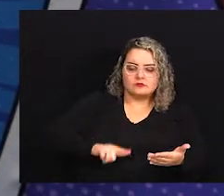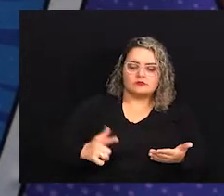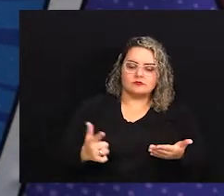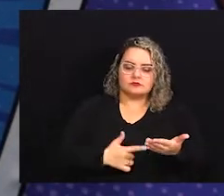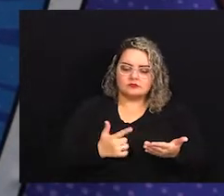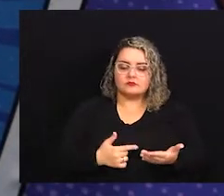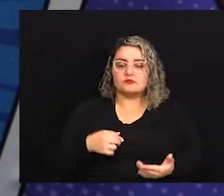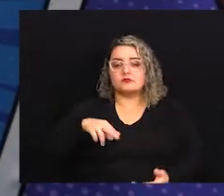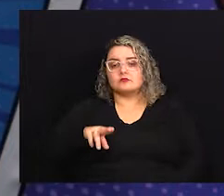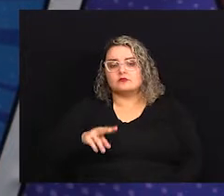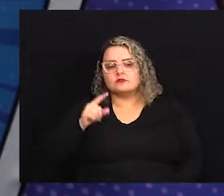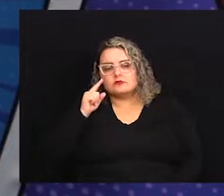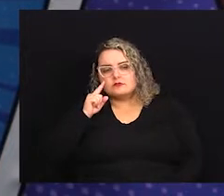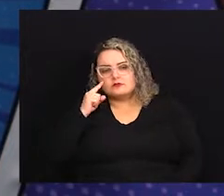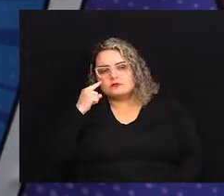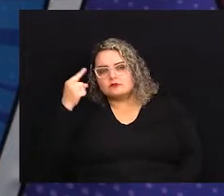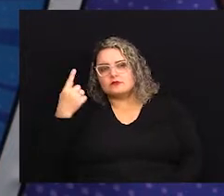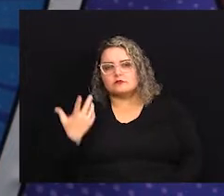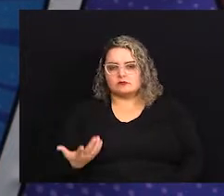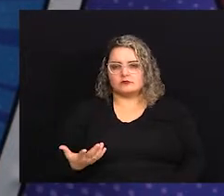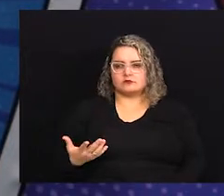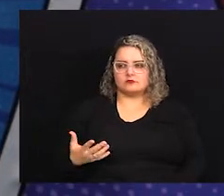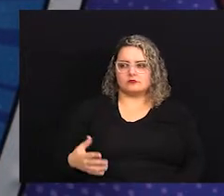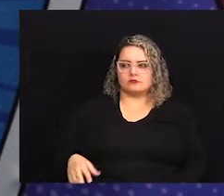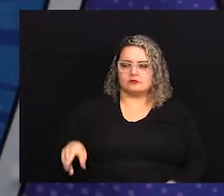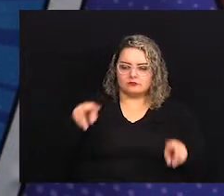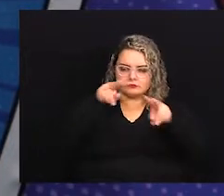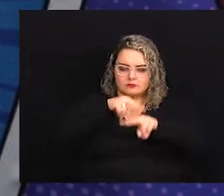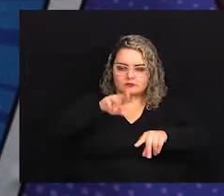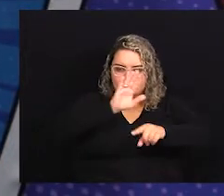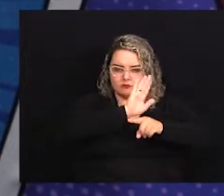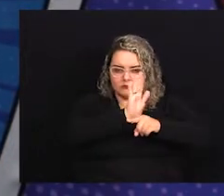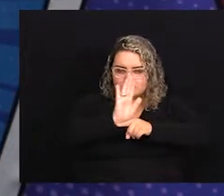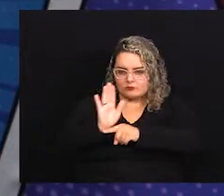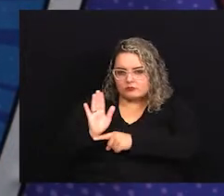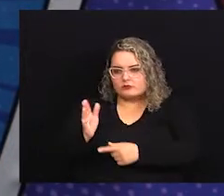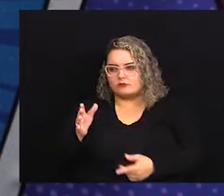literatura ou já pensar pelo lado do audiovisual?